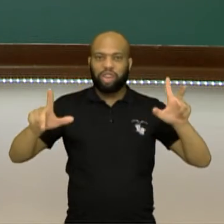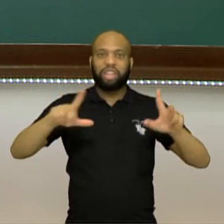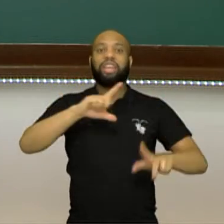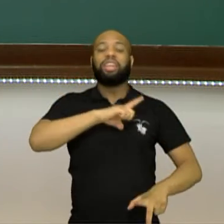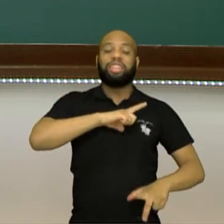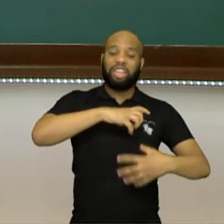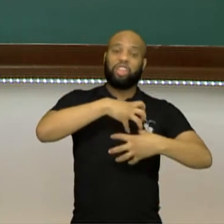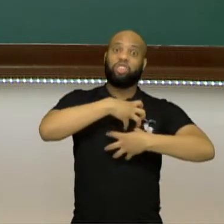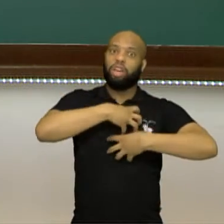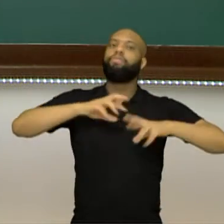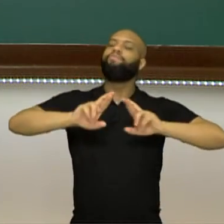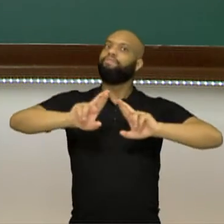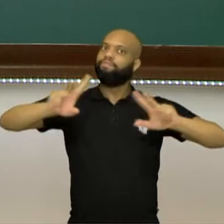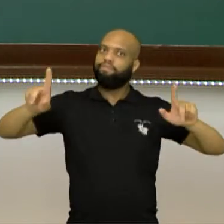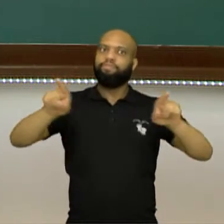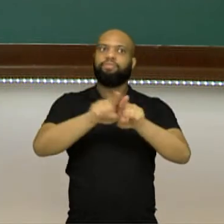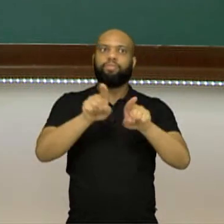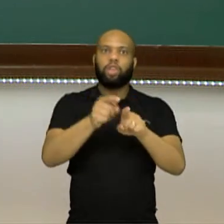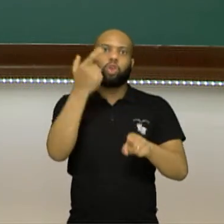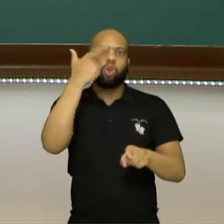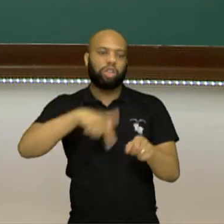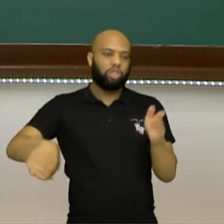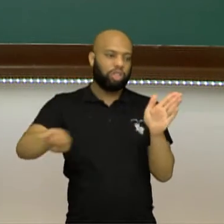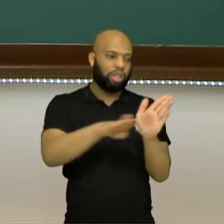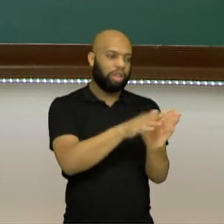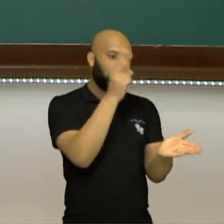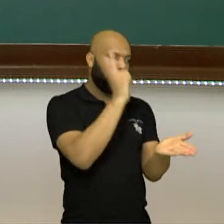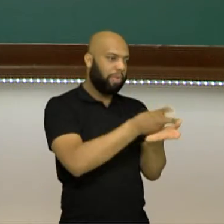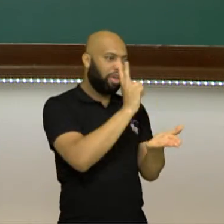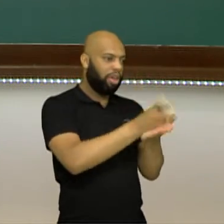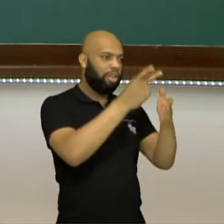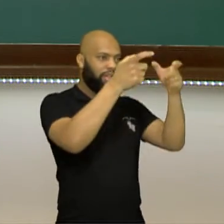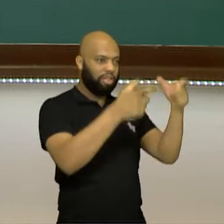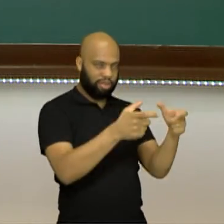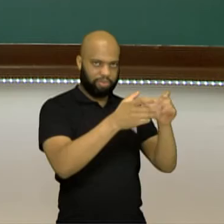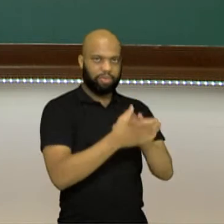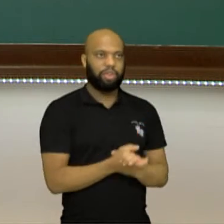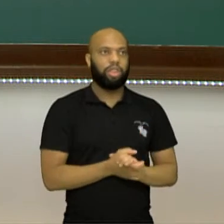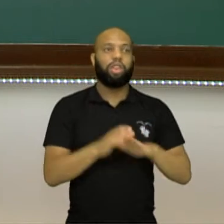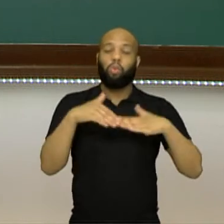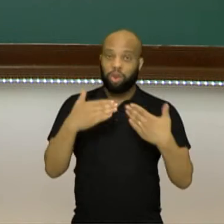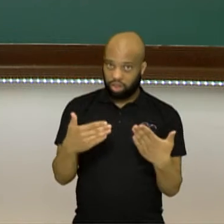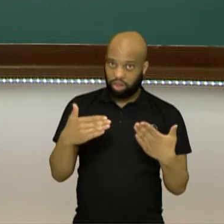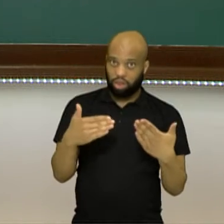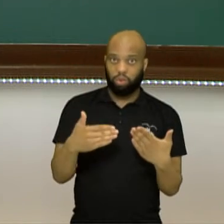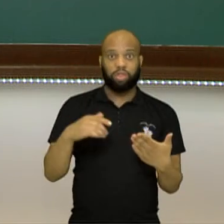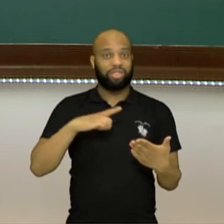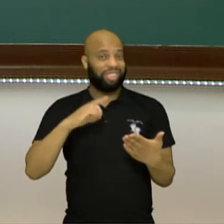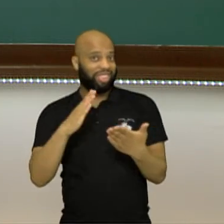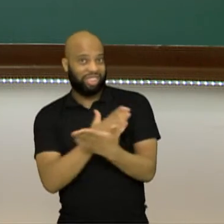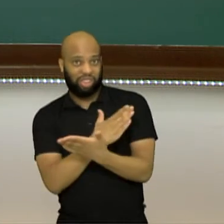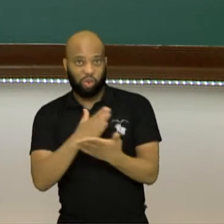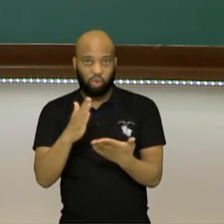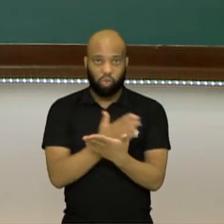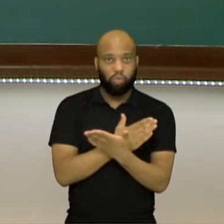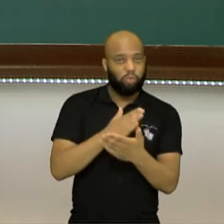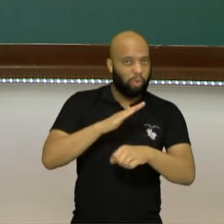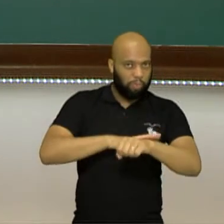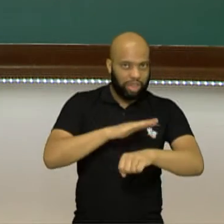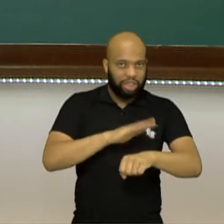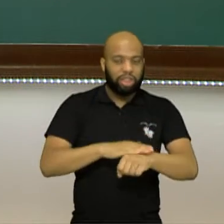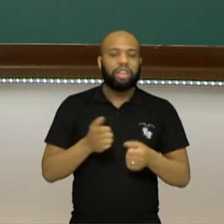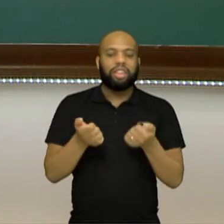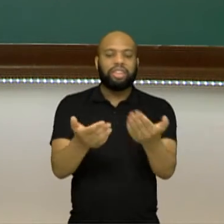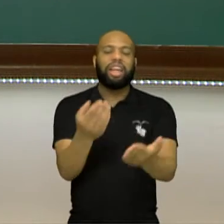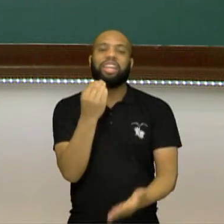formas diferentes de chegar ao mesmo ponto desejável. Nem sempre oferecer oportunidades iguais fará